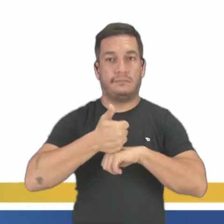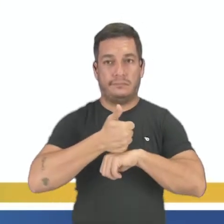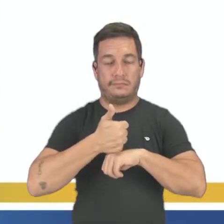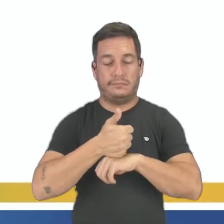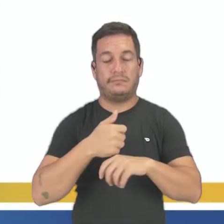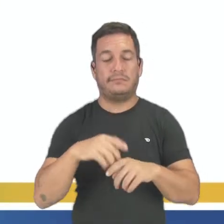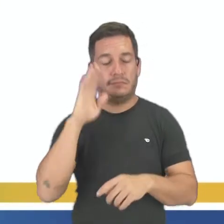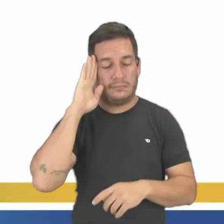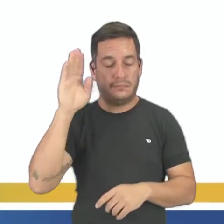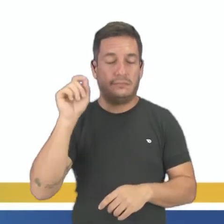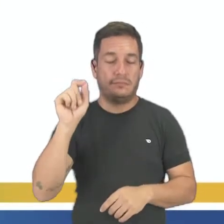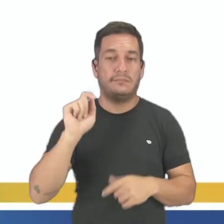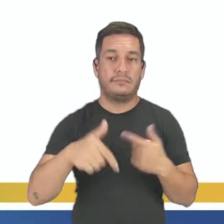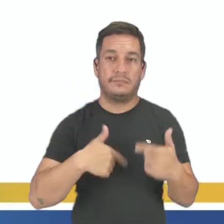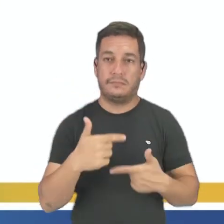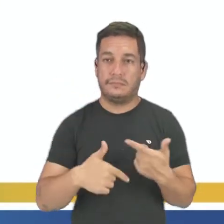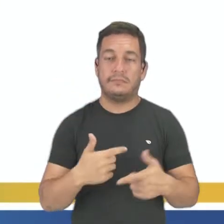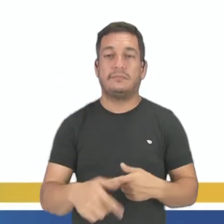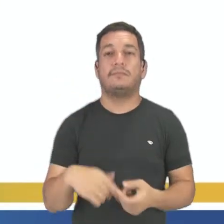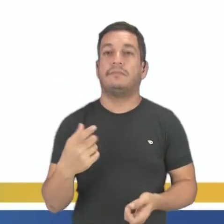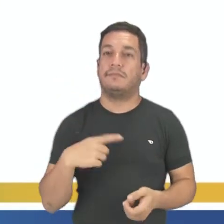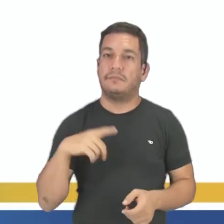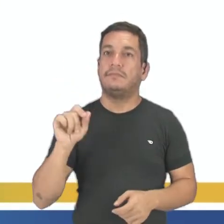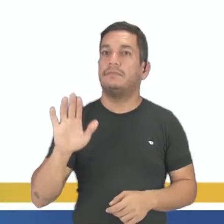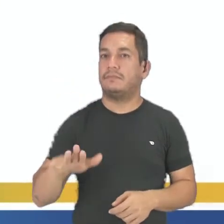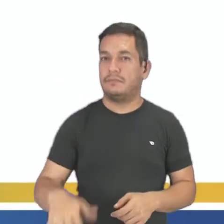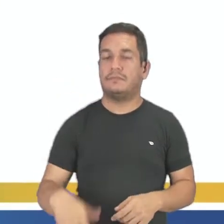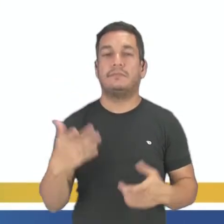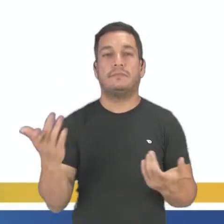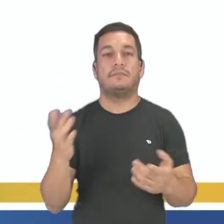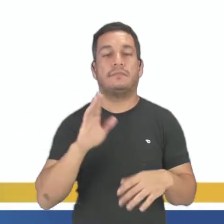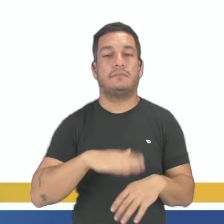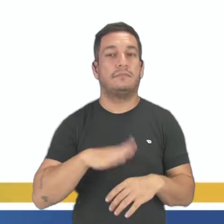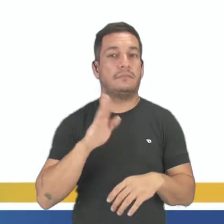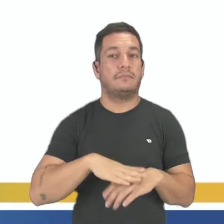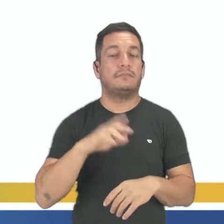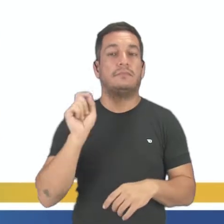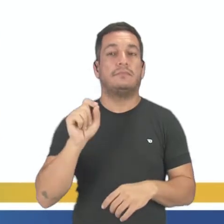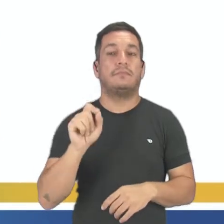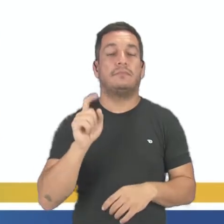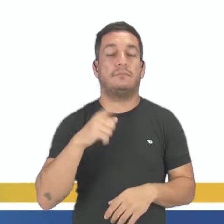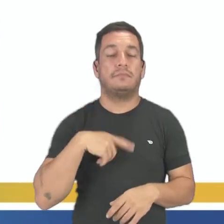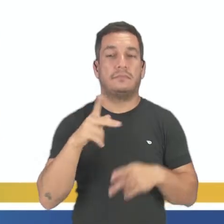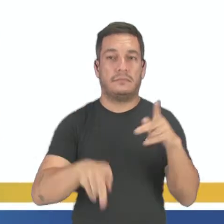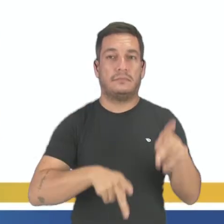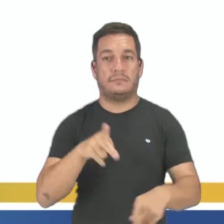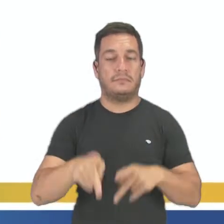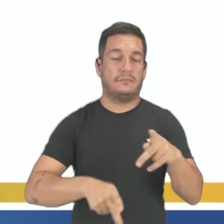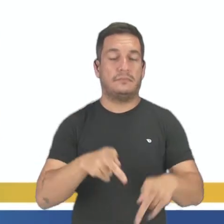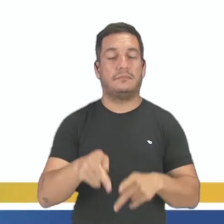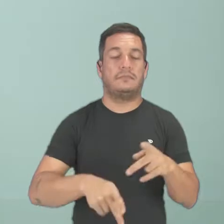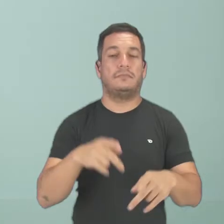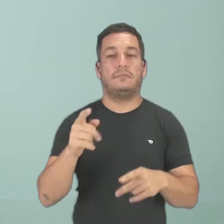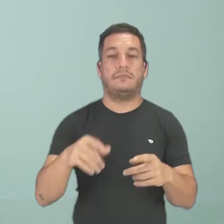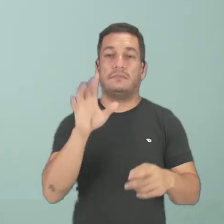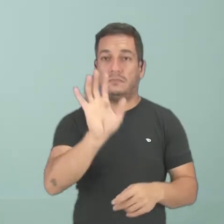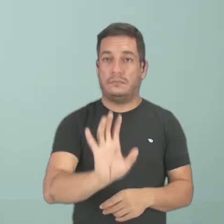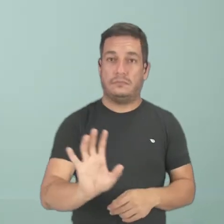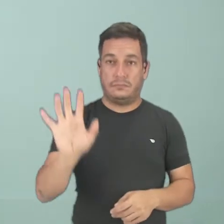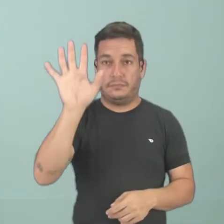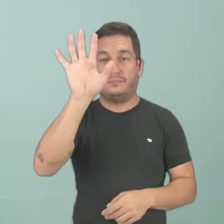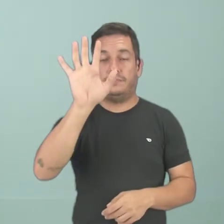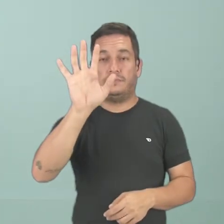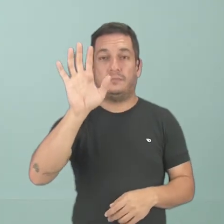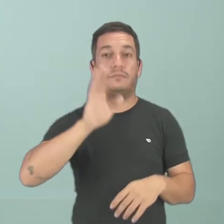qualificada e principalmente a mão de obra barata. Então, quanto maior a questão populacional de uma